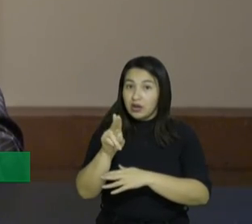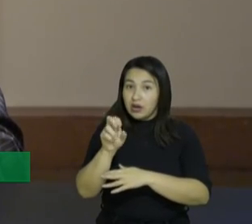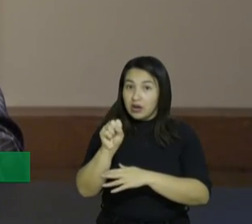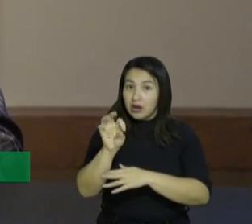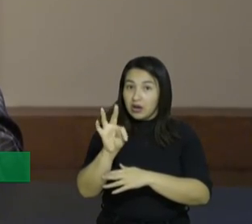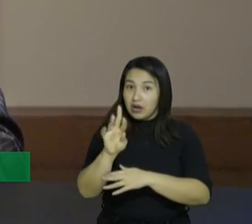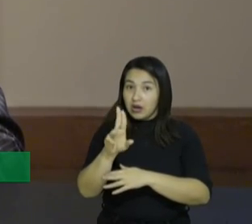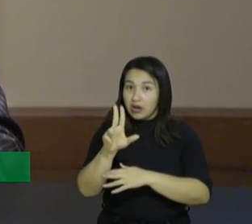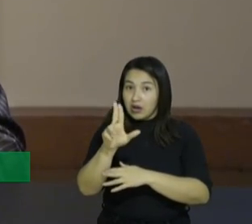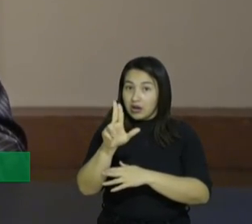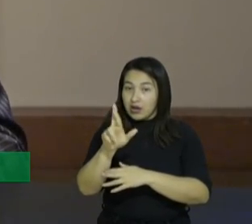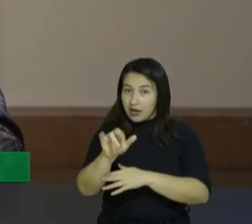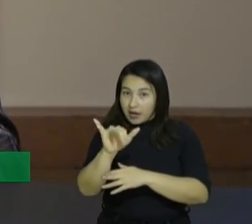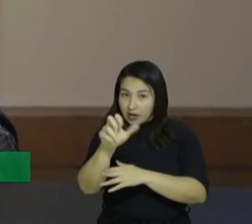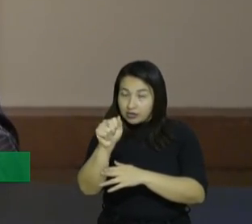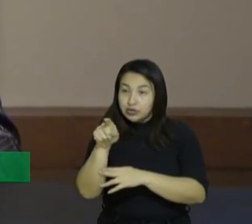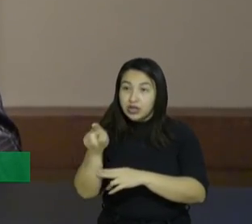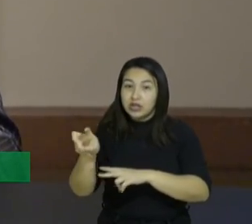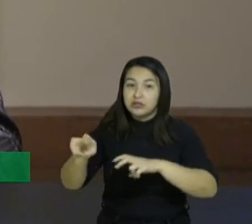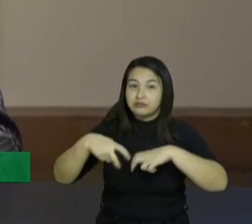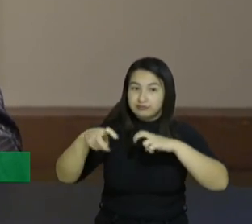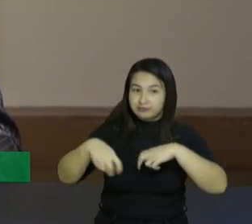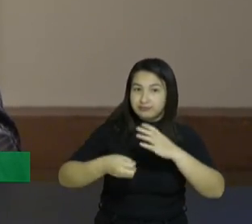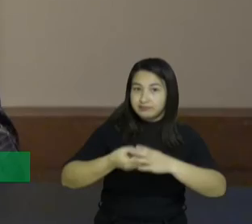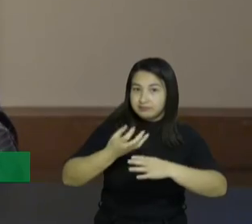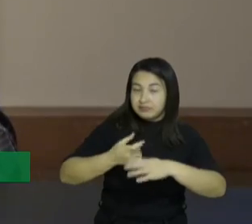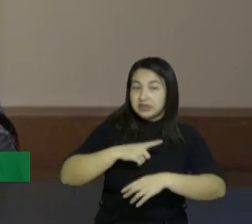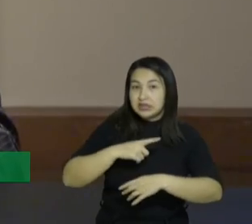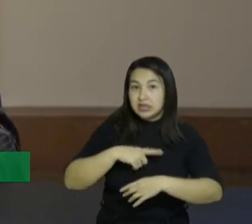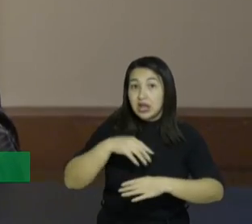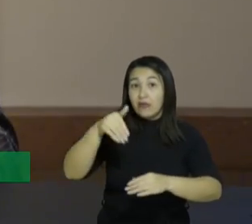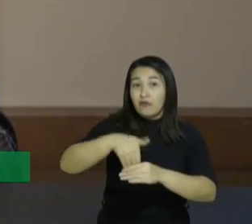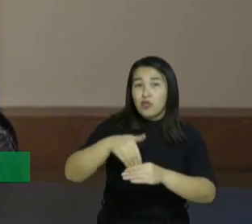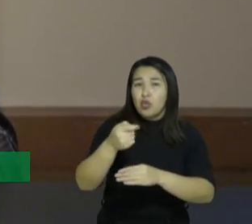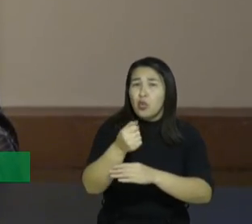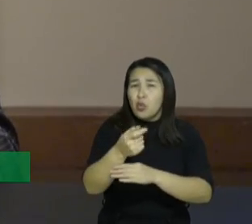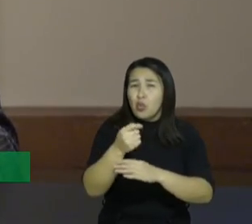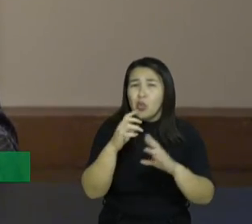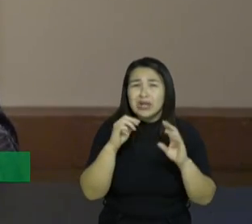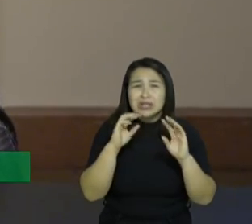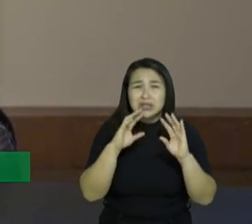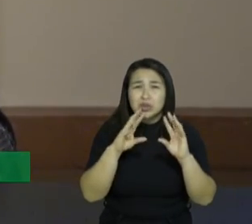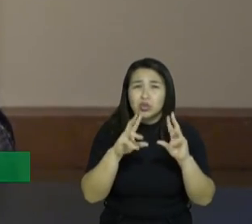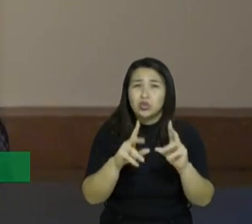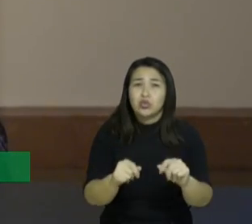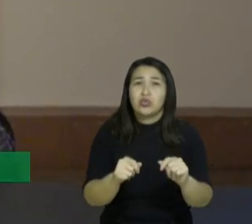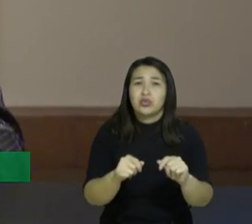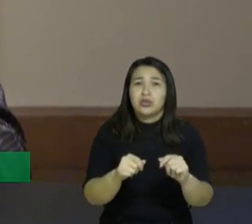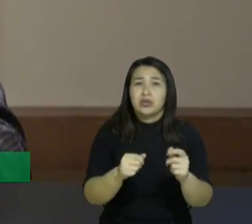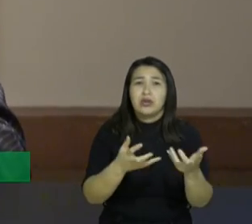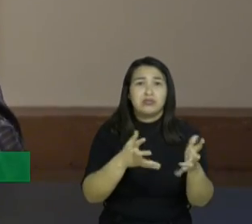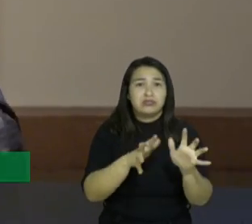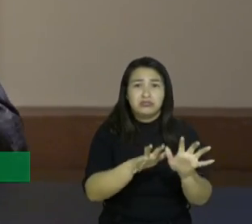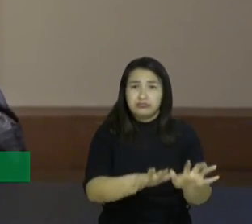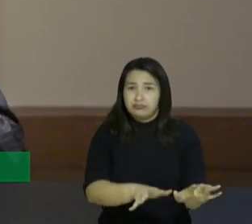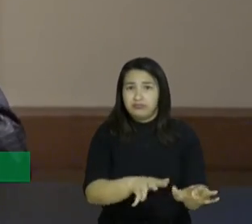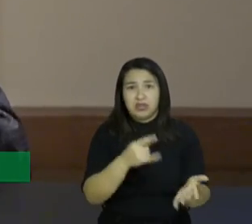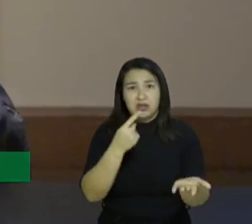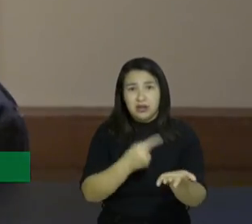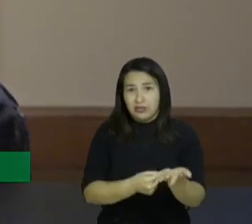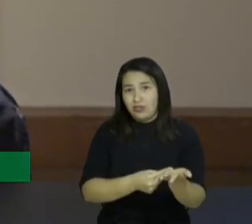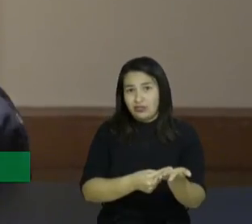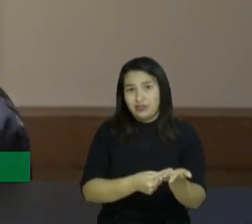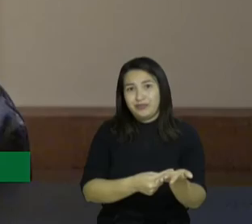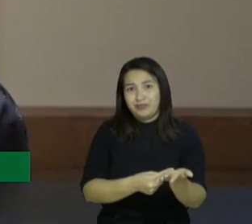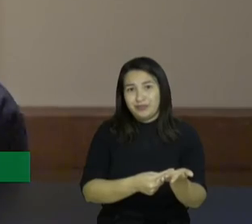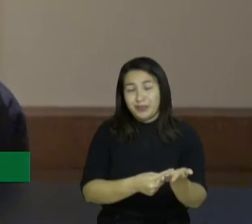um um forte Lobby agrícola né votou quase que unanimemente para desse pré-acordo e é interessante